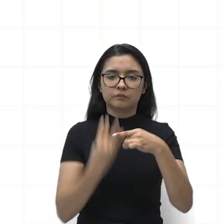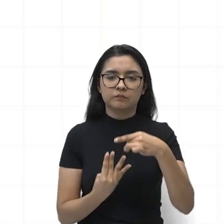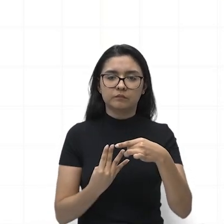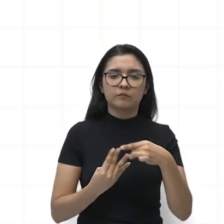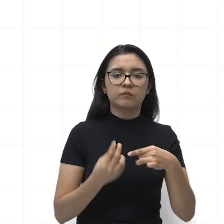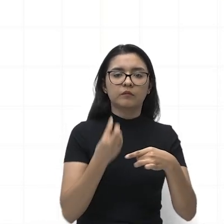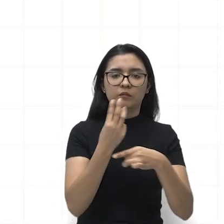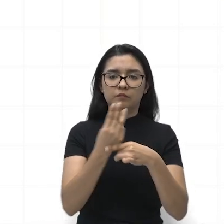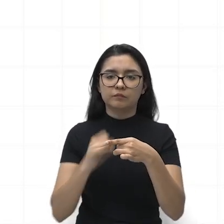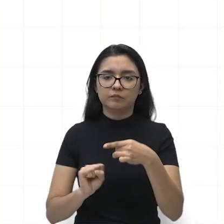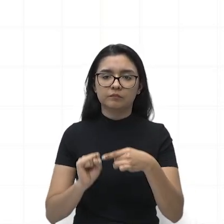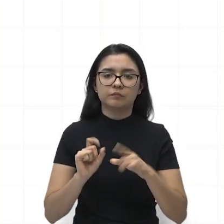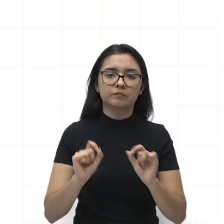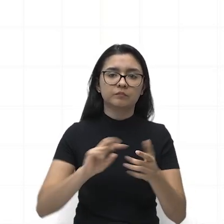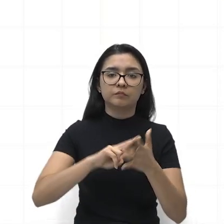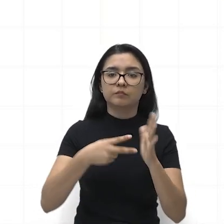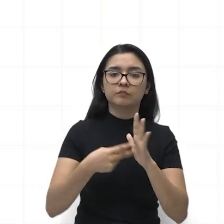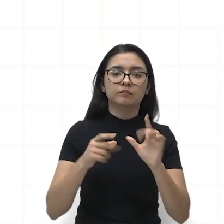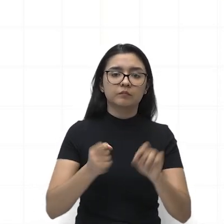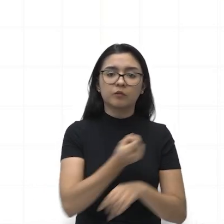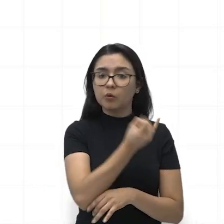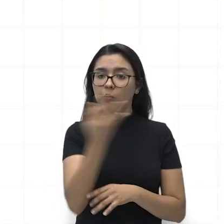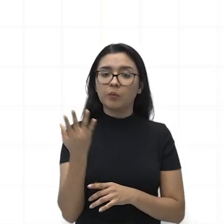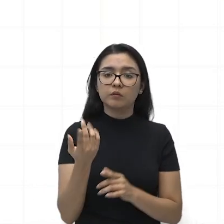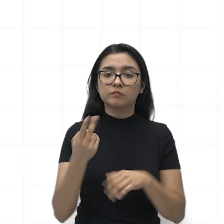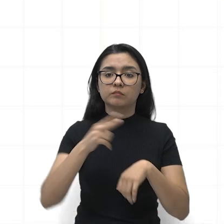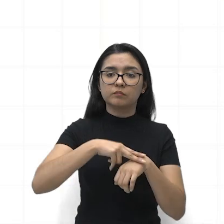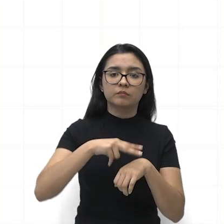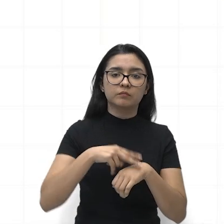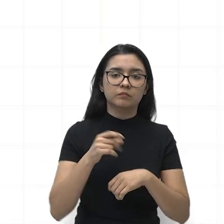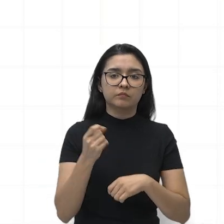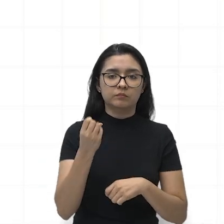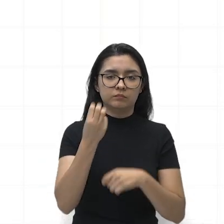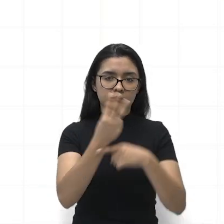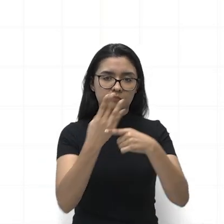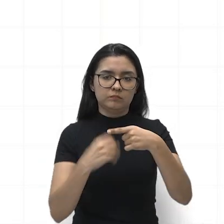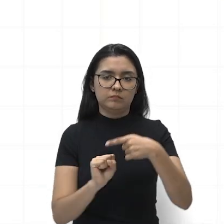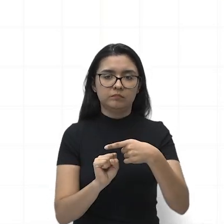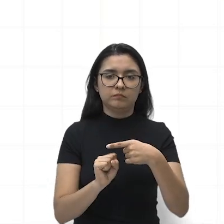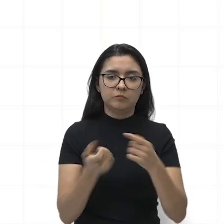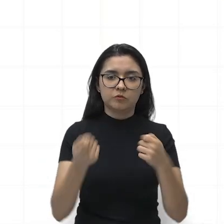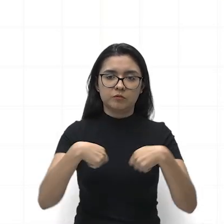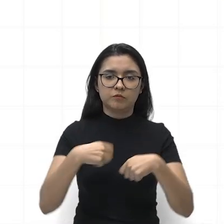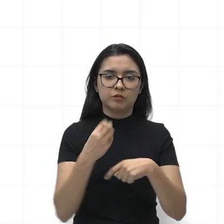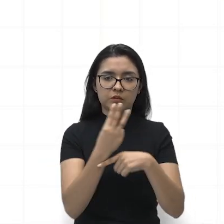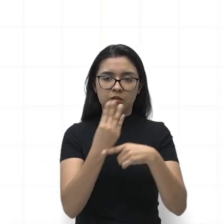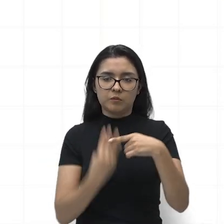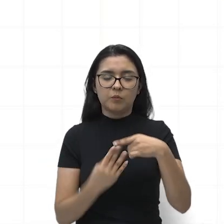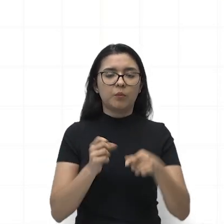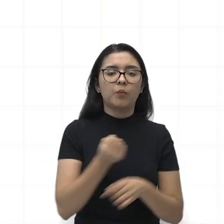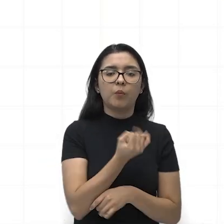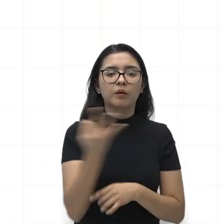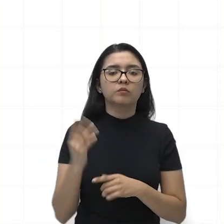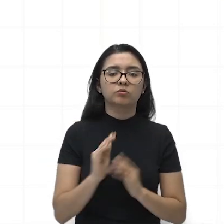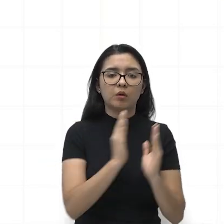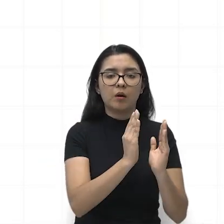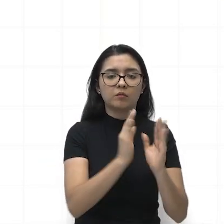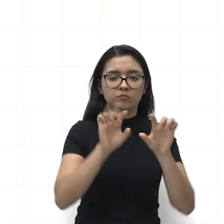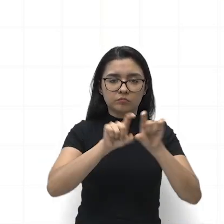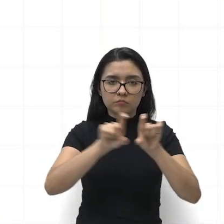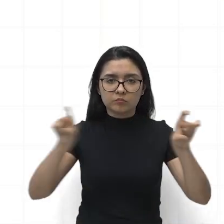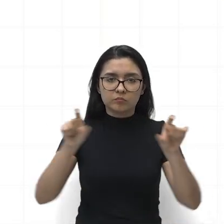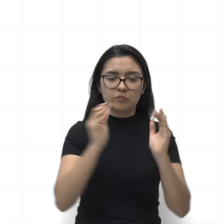3/8. Isso significa que queremos saber quantas vezes 3/8 cabe em 3/4, tá bom? Quantos pedaços,